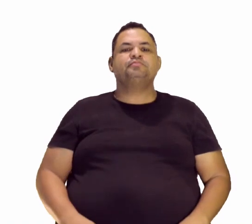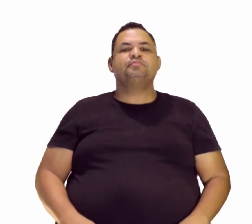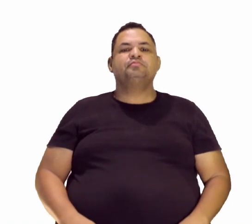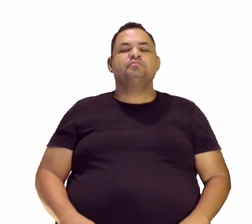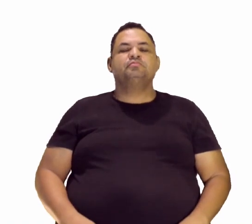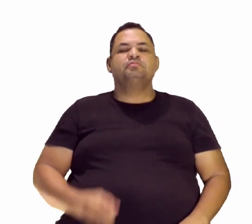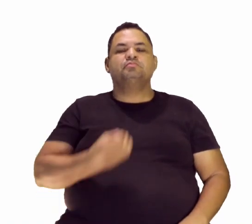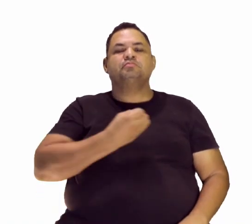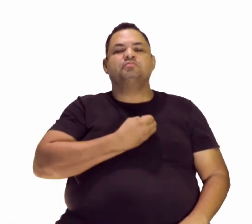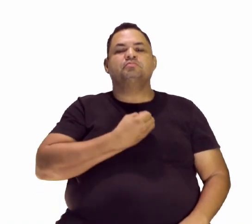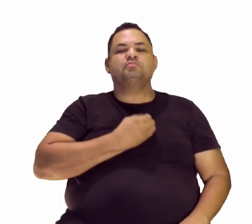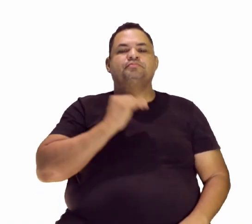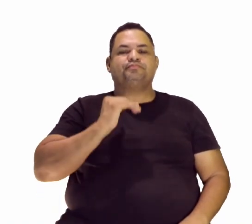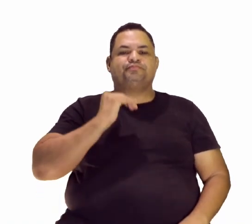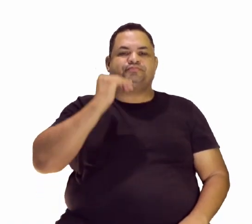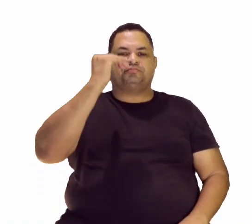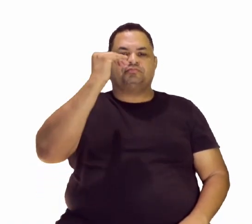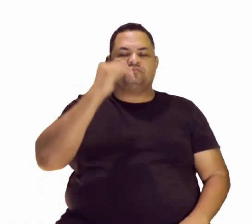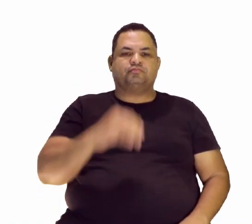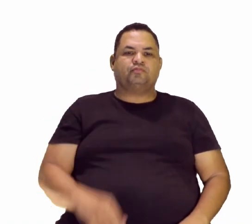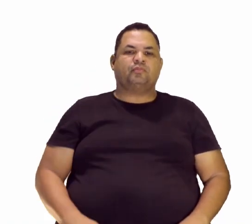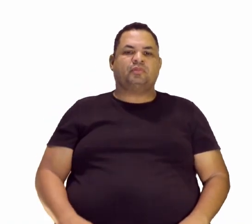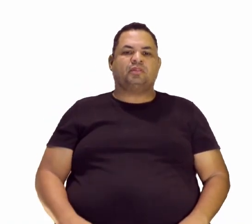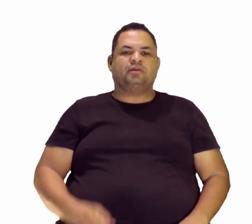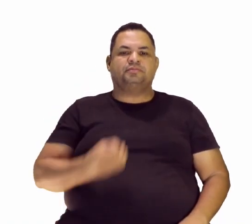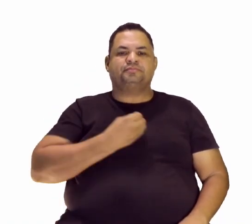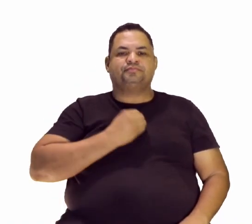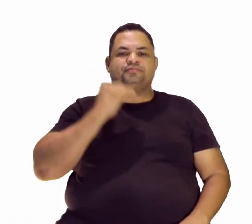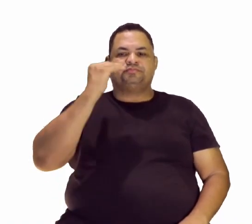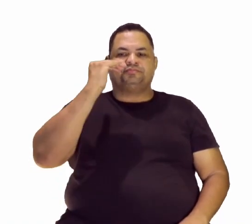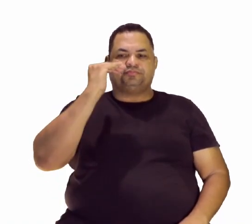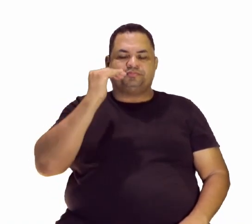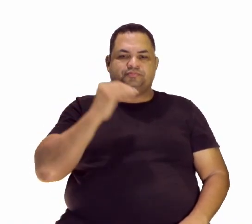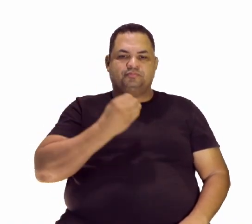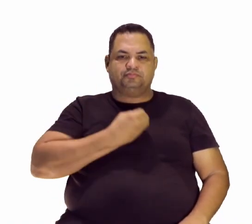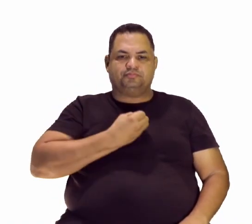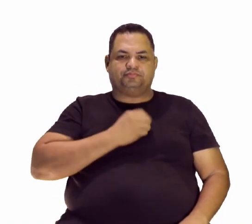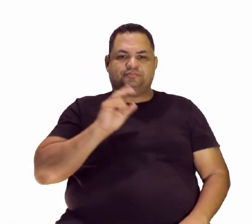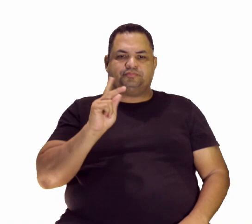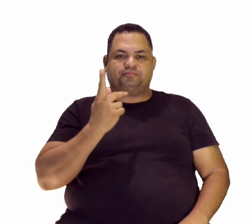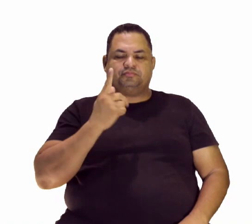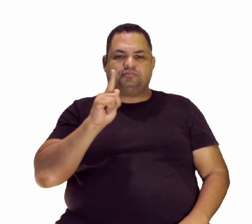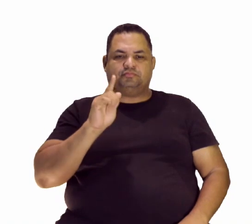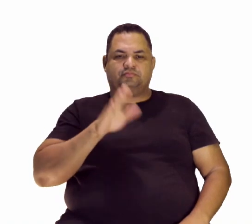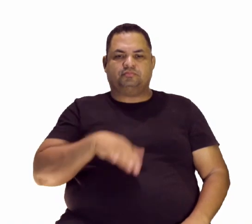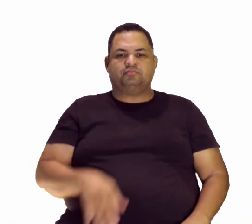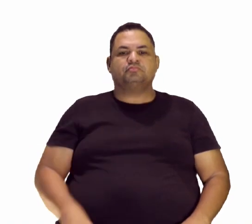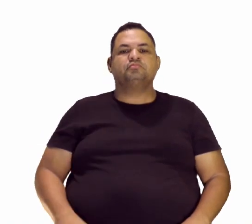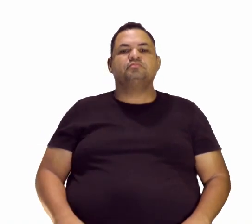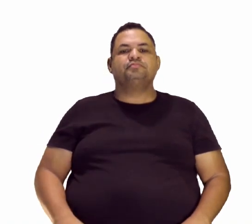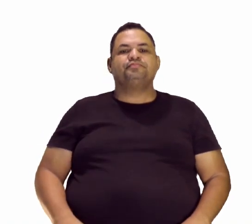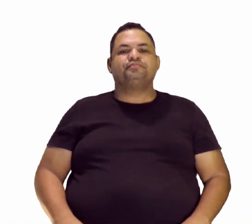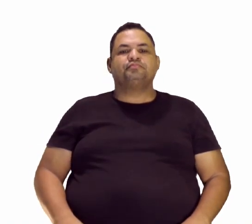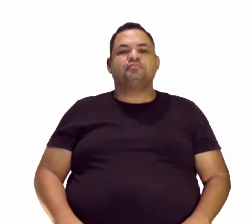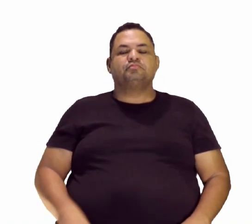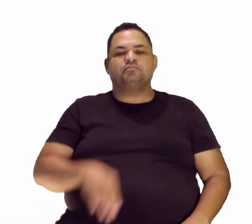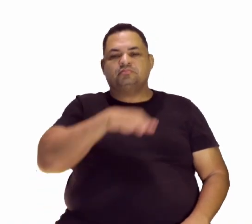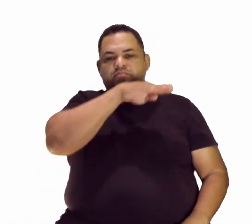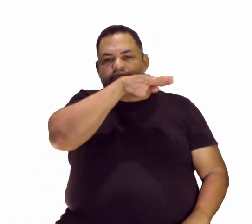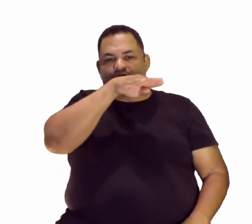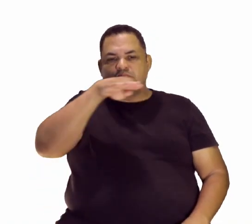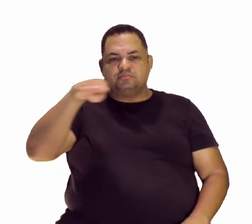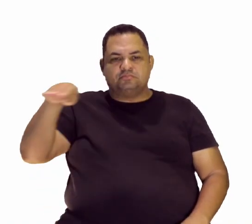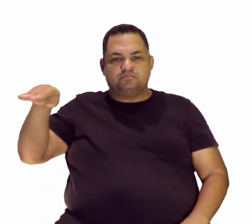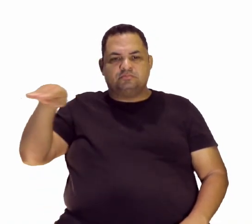O número que está acima é exatamente o número atômico. E você observe que no mesmo período, nas linhas